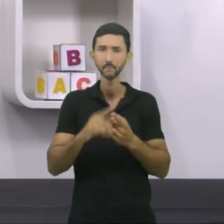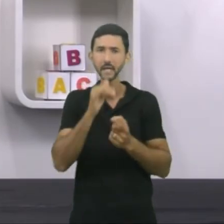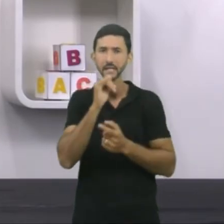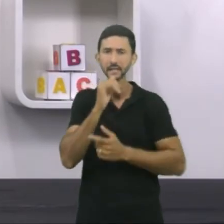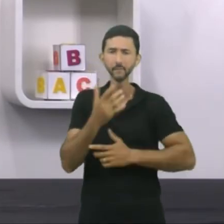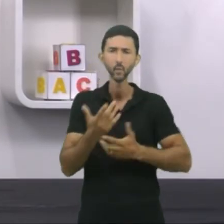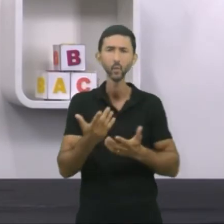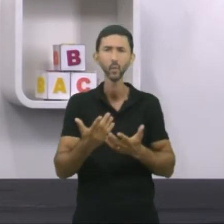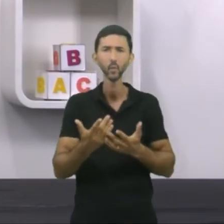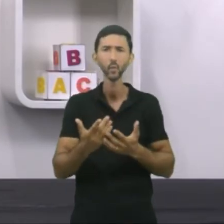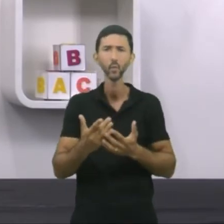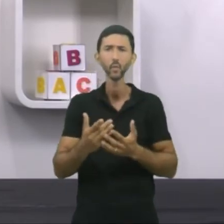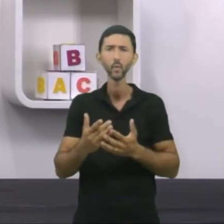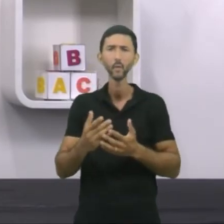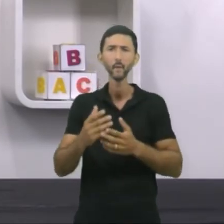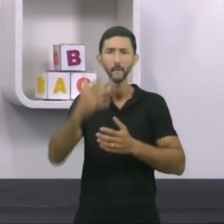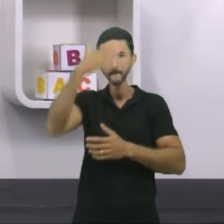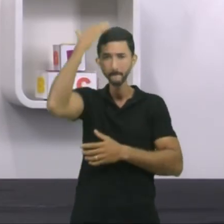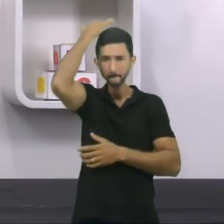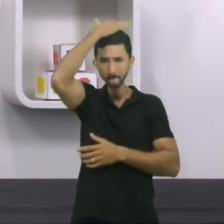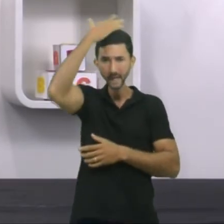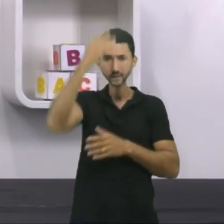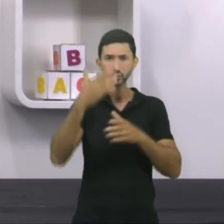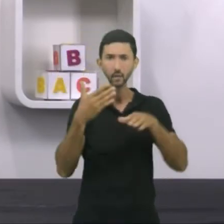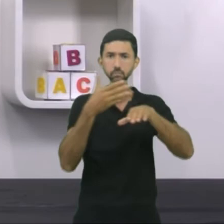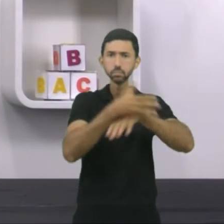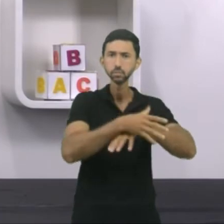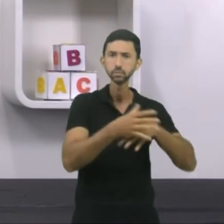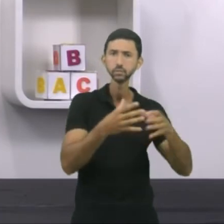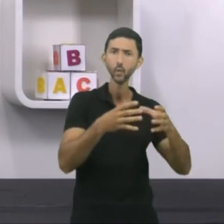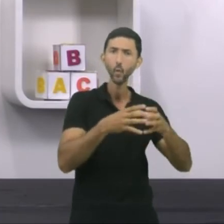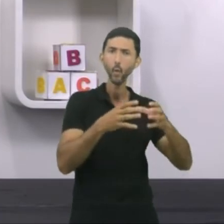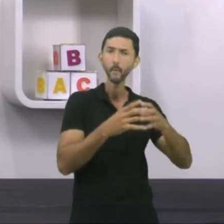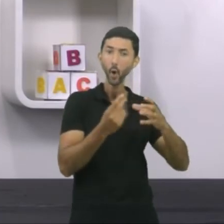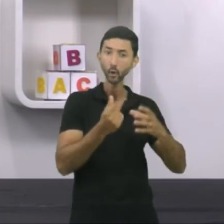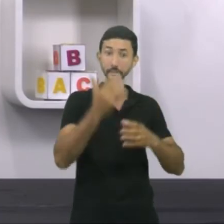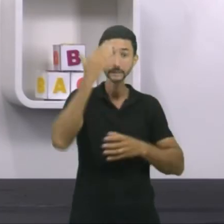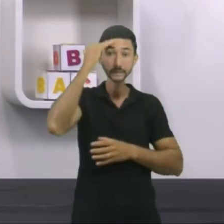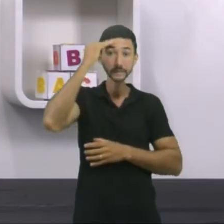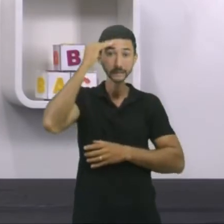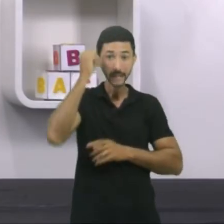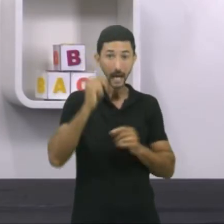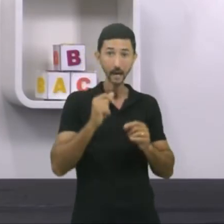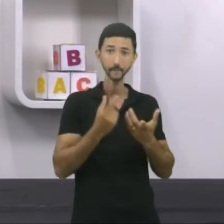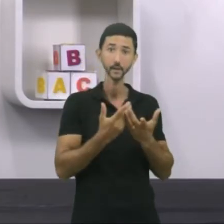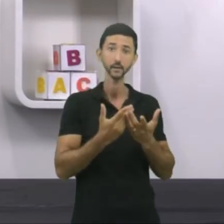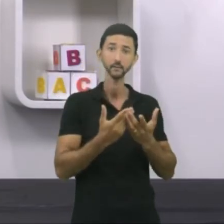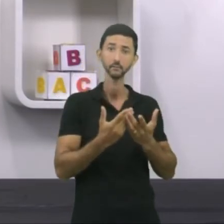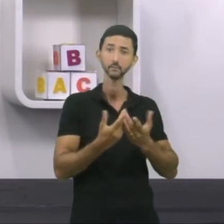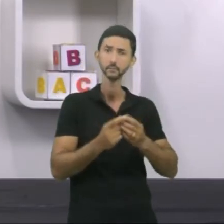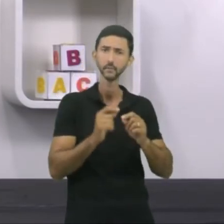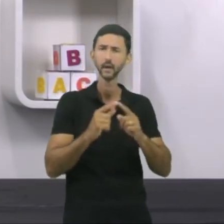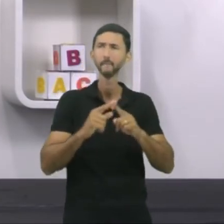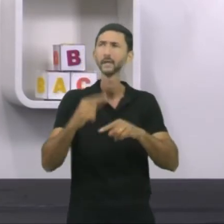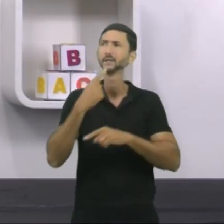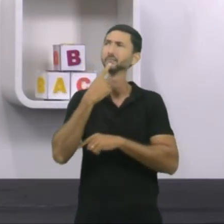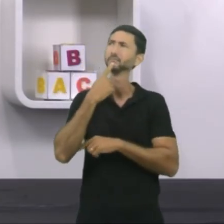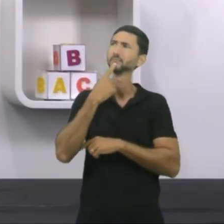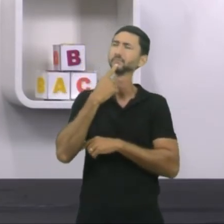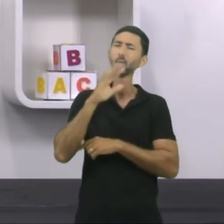México já entra no bloco um tanto quanto consciente do seu papel. Mas,